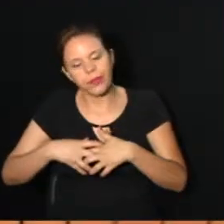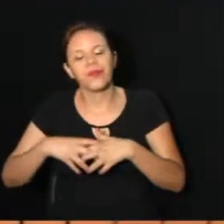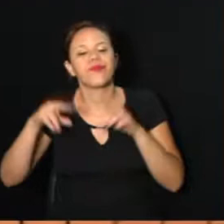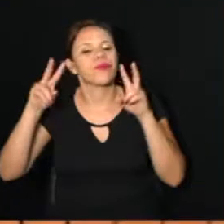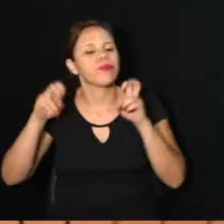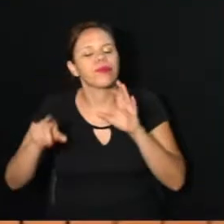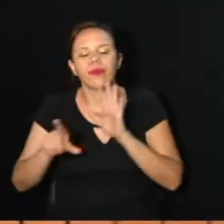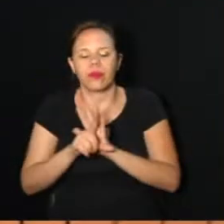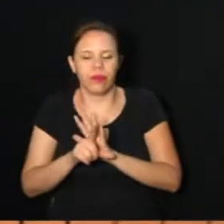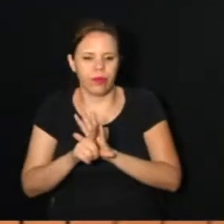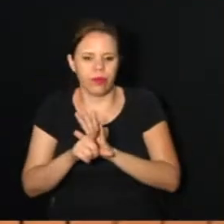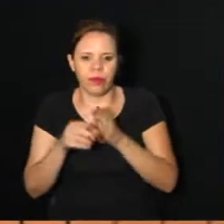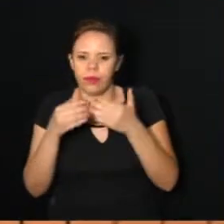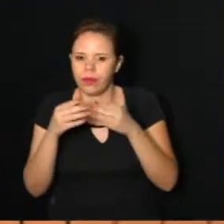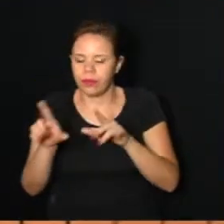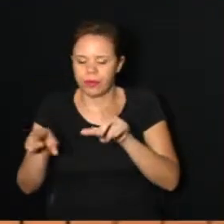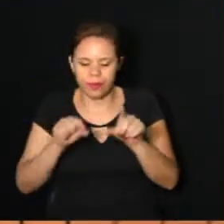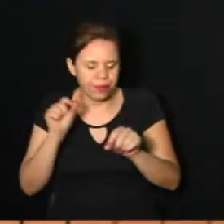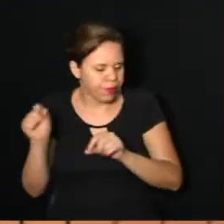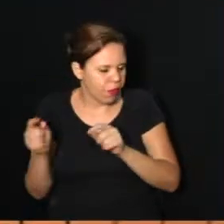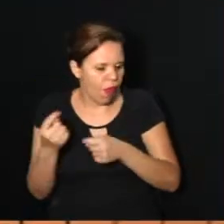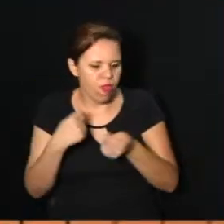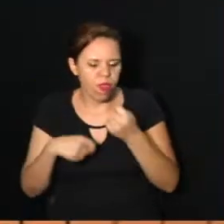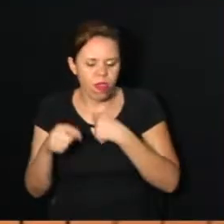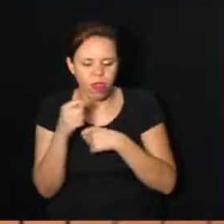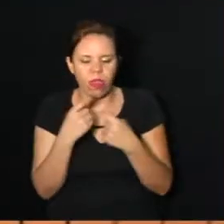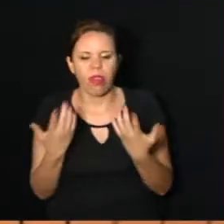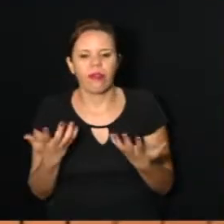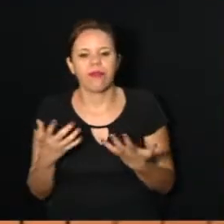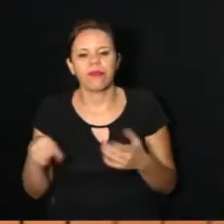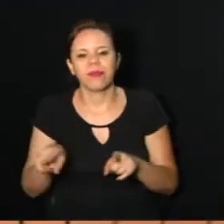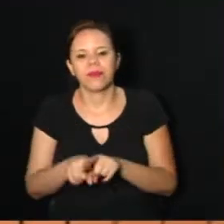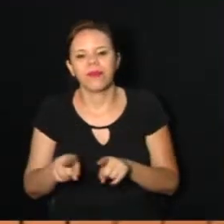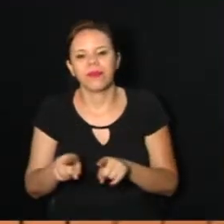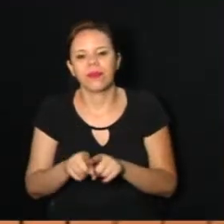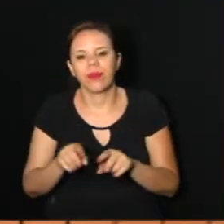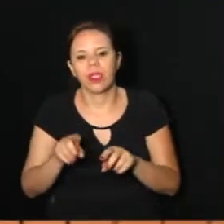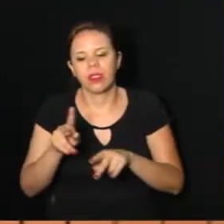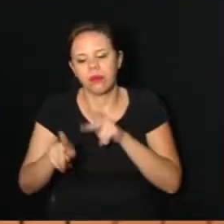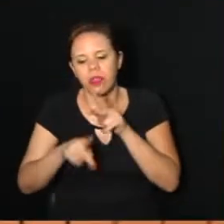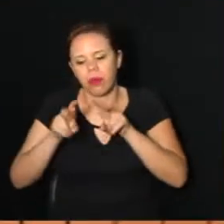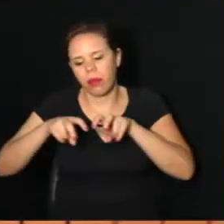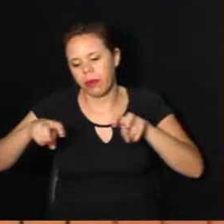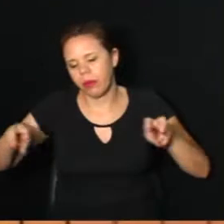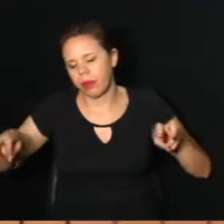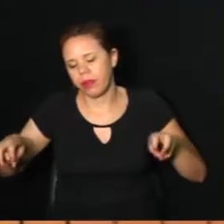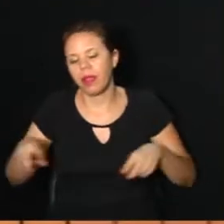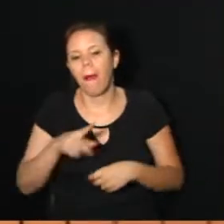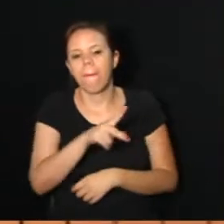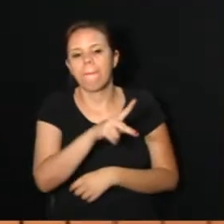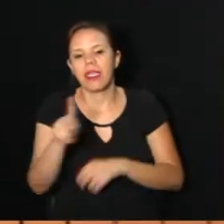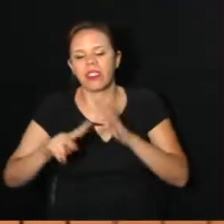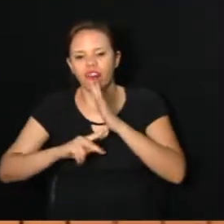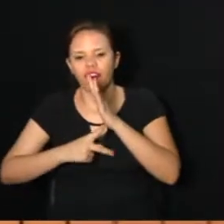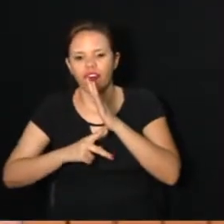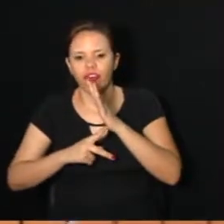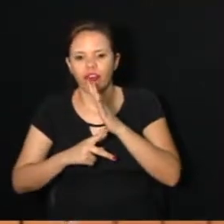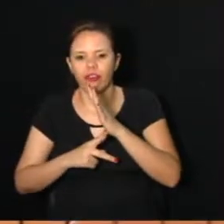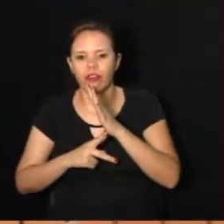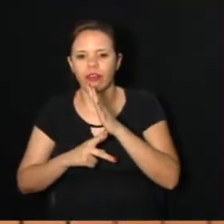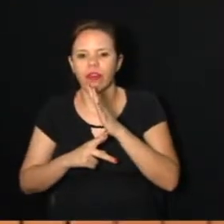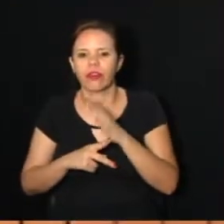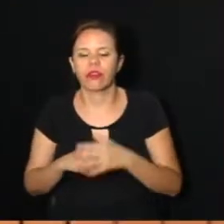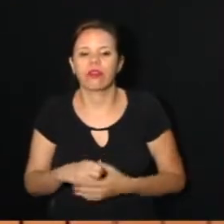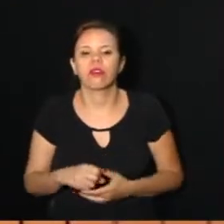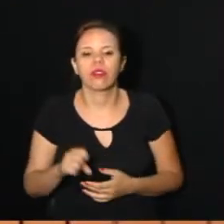essa lei da liberdade econômica. E eu quero destacar também que compõe a mesa a presidente do Sindicato Varejista, a Sanay